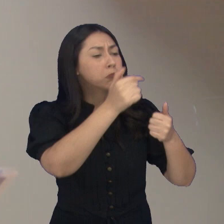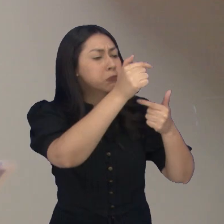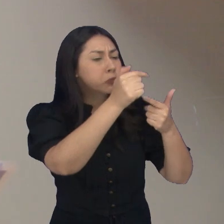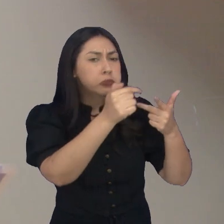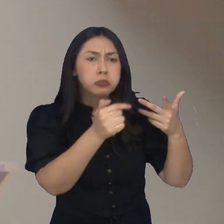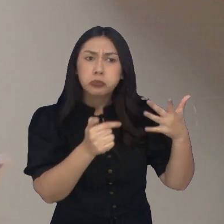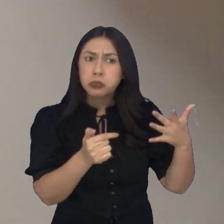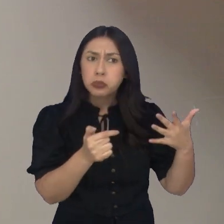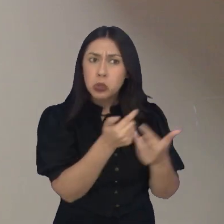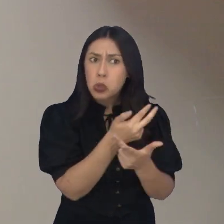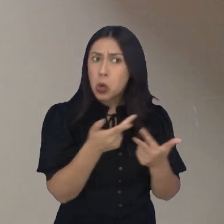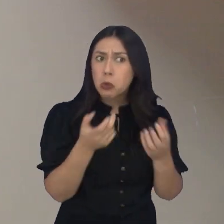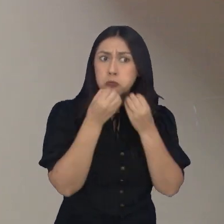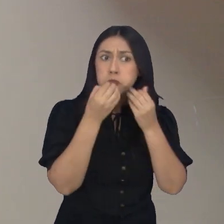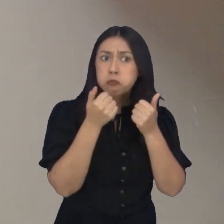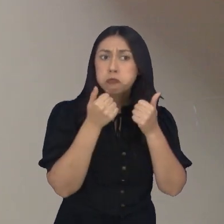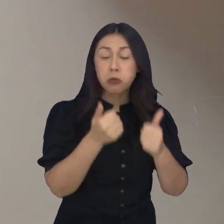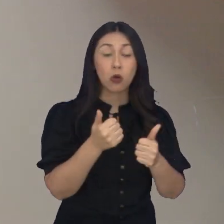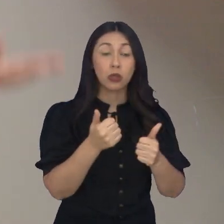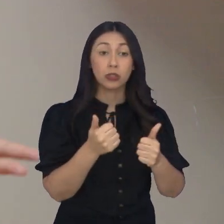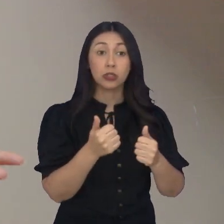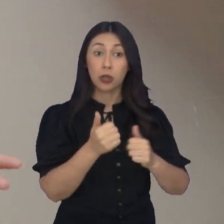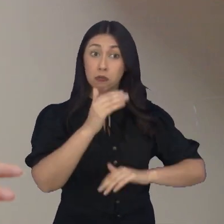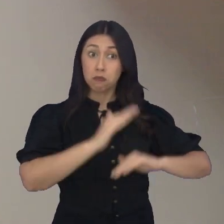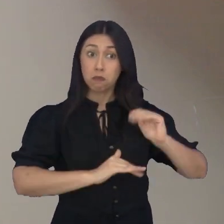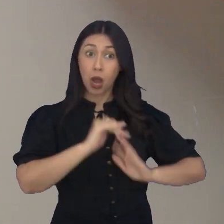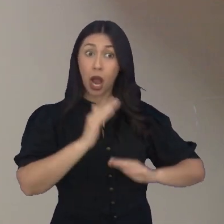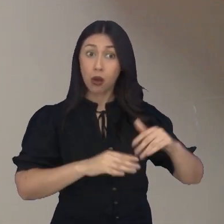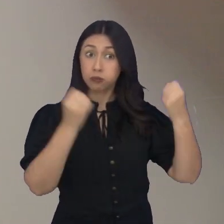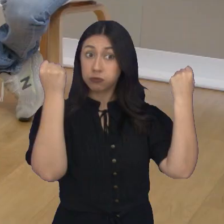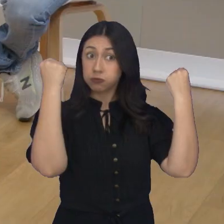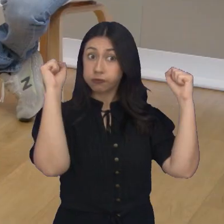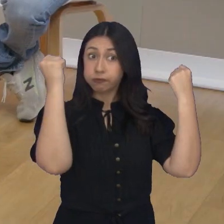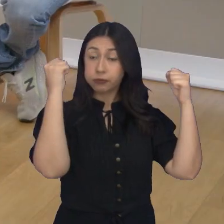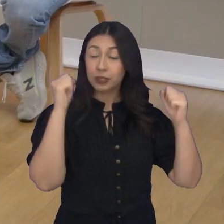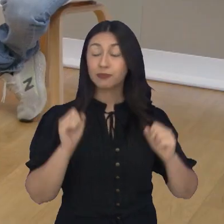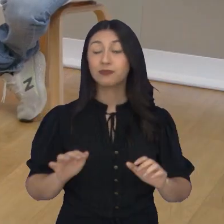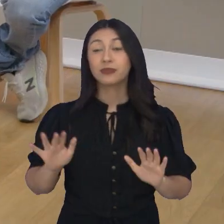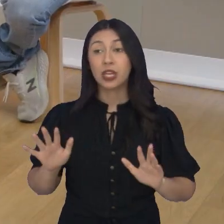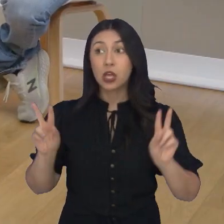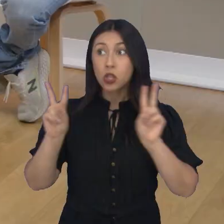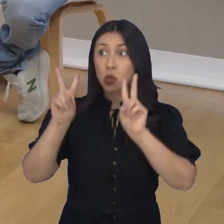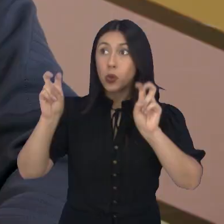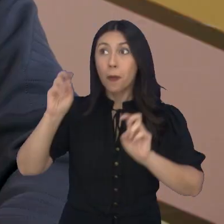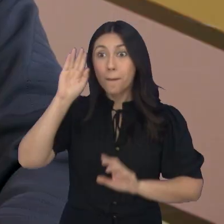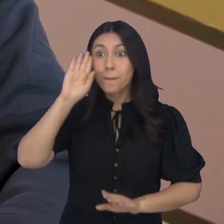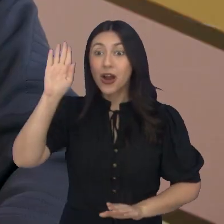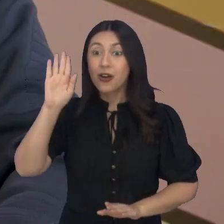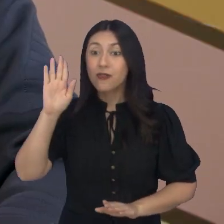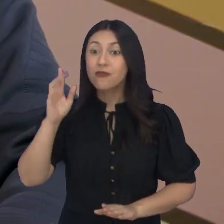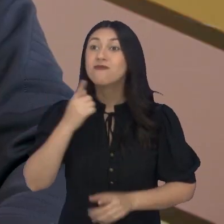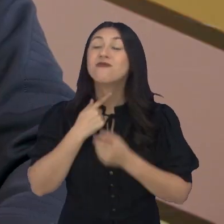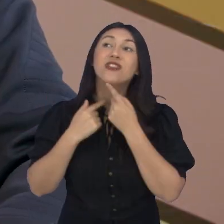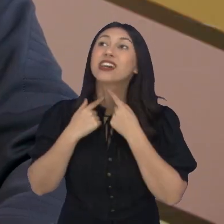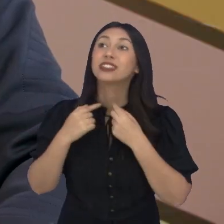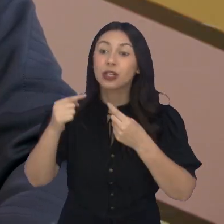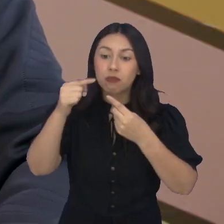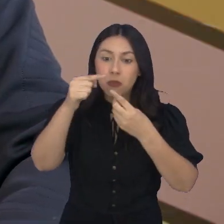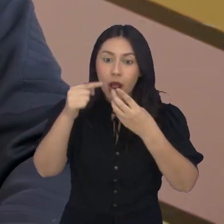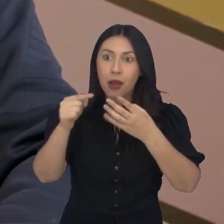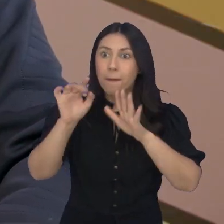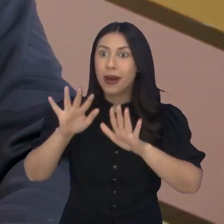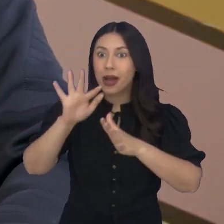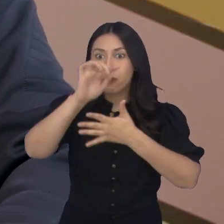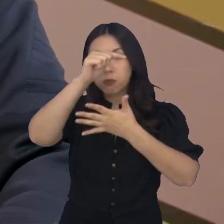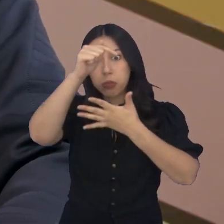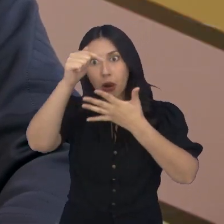principais benefícios da prática das atividades físicas? Nossa, eu acho que quando a gente fala principais, dá vontade de falar 2 ou 3, mas são tantos, são